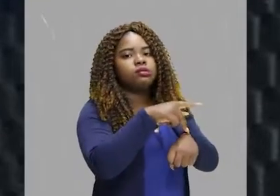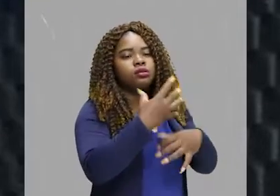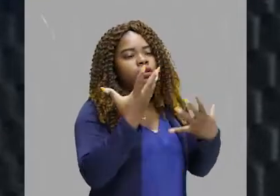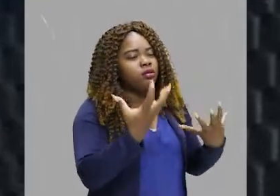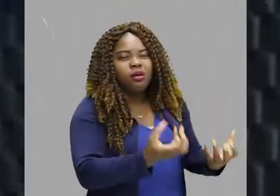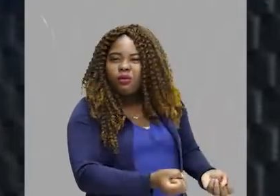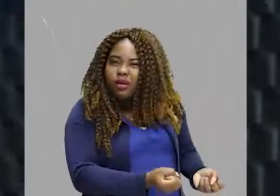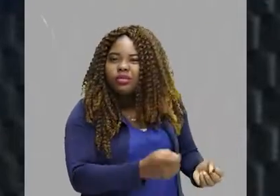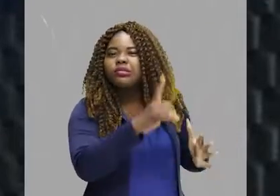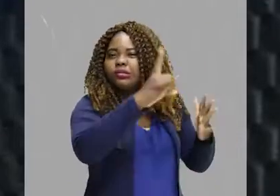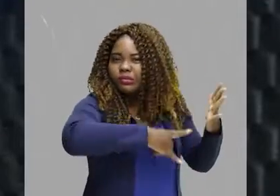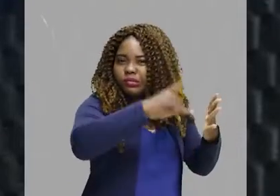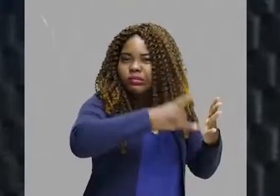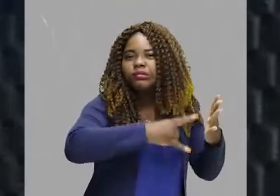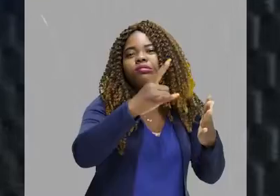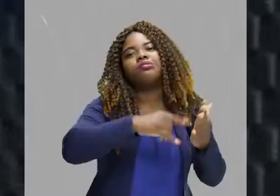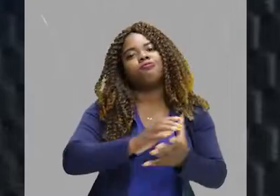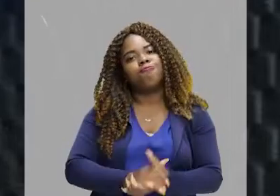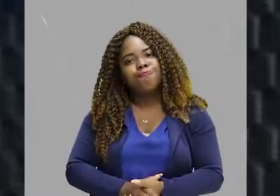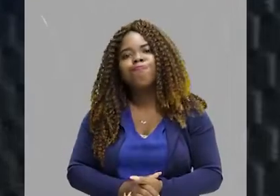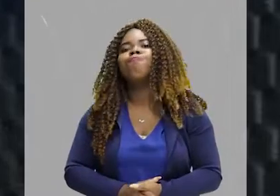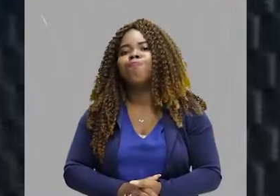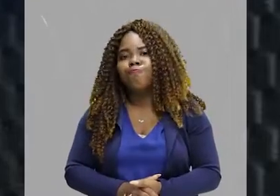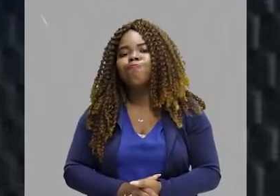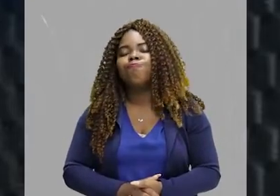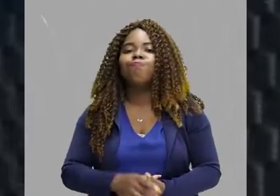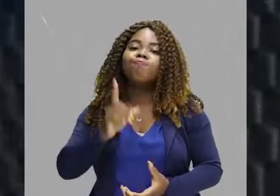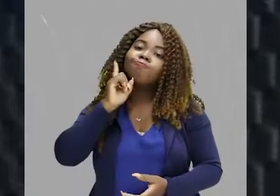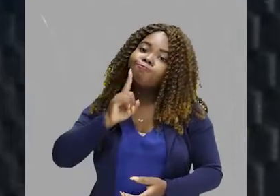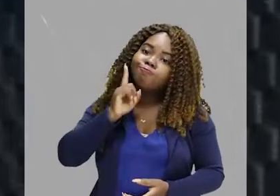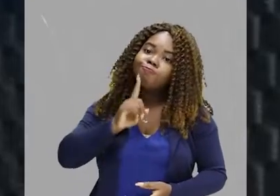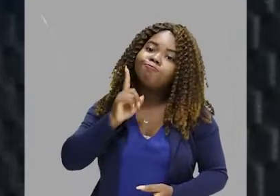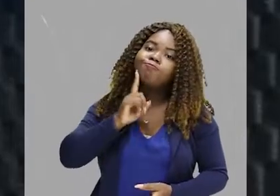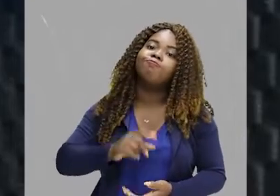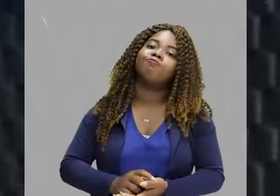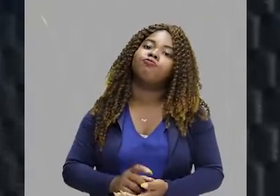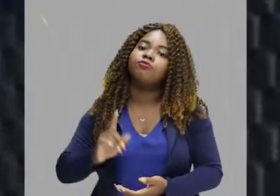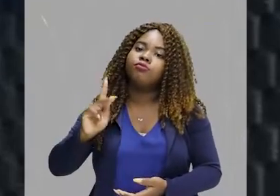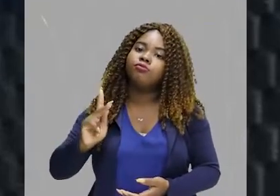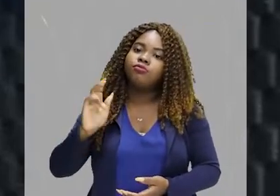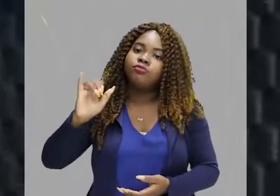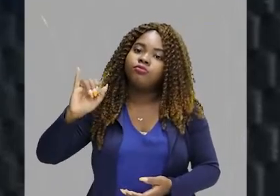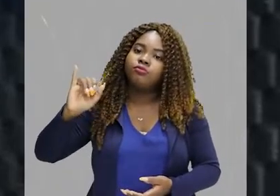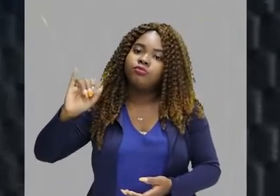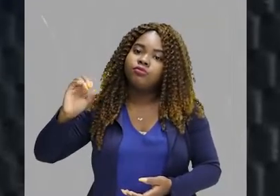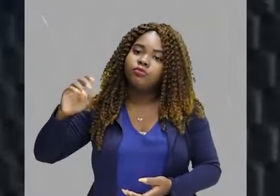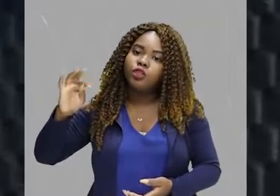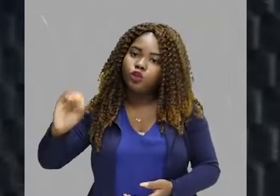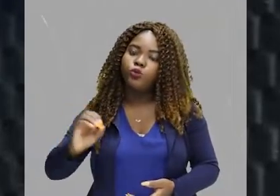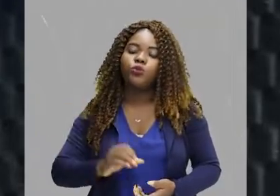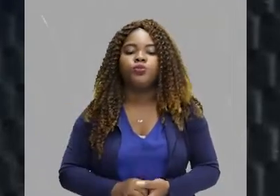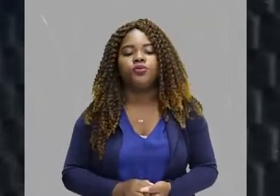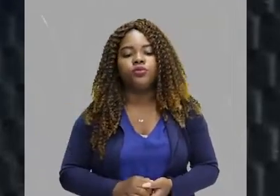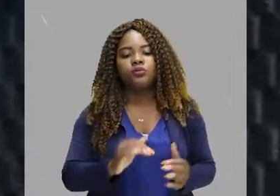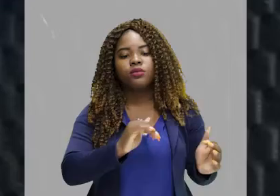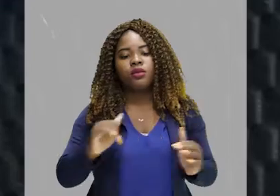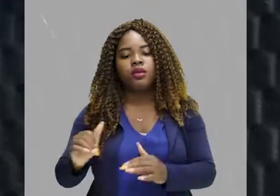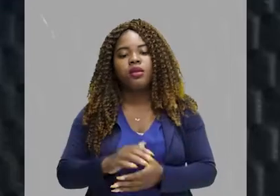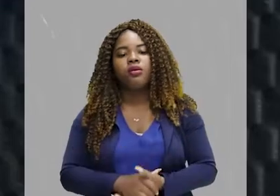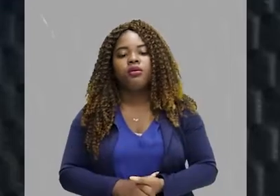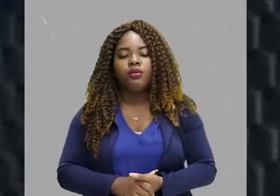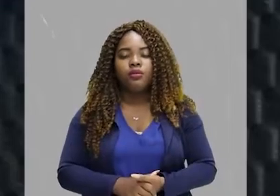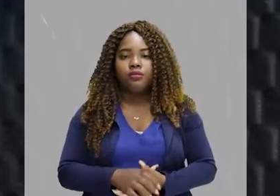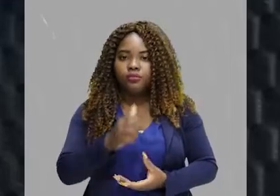esses acordos internacionais, como o caso, por exemplo, dos Estados Unidos no protocolo de Quioto. Só que aí é o